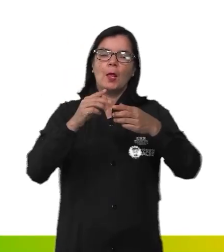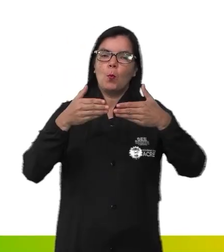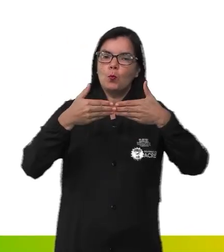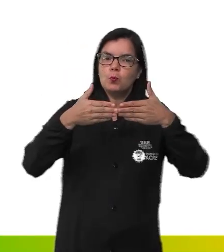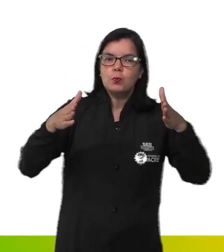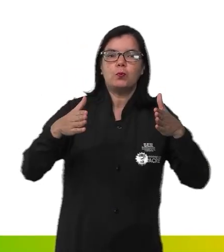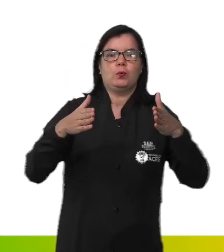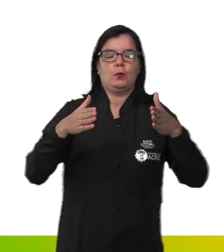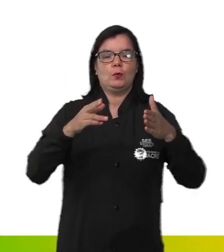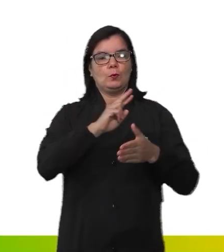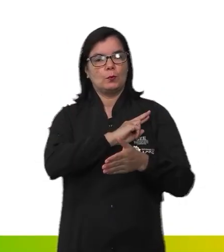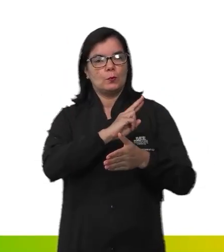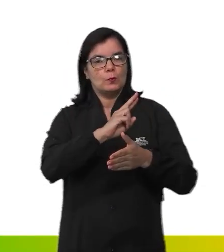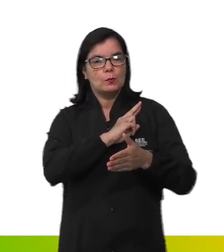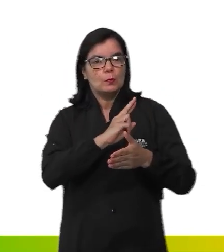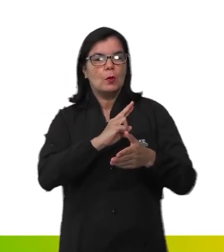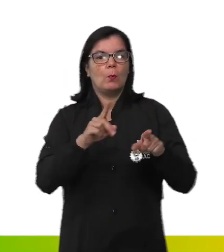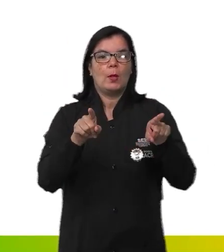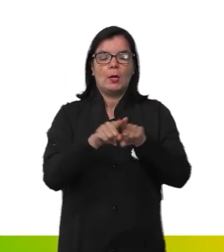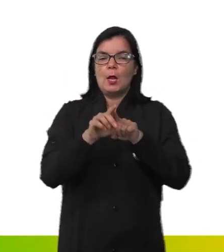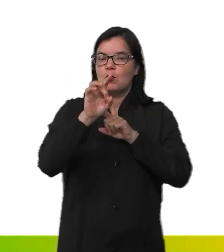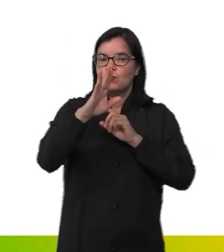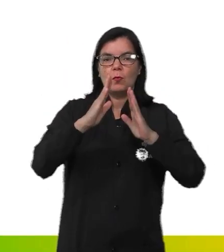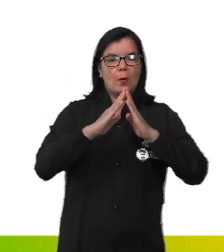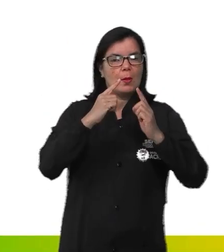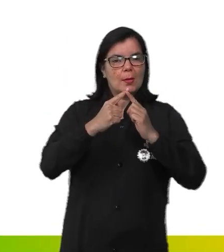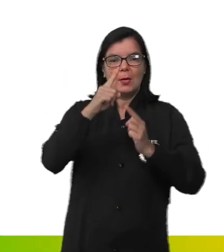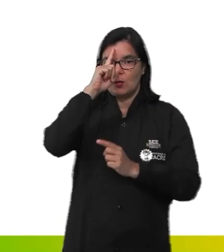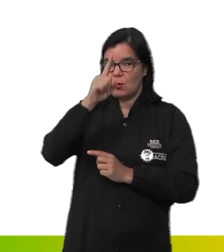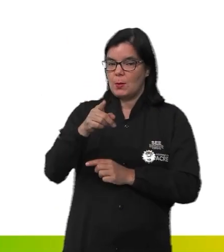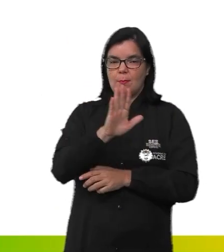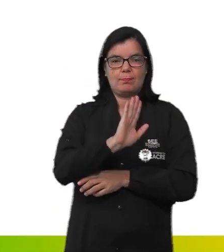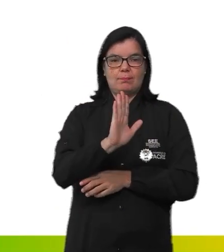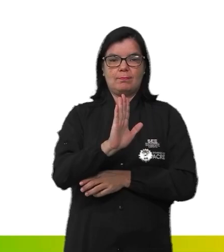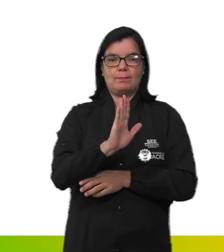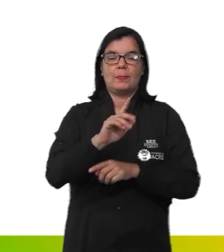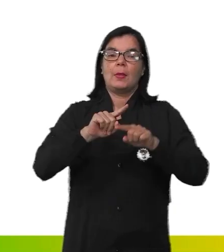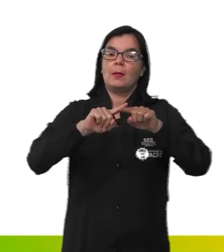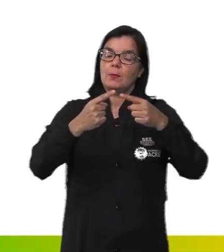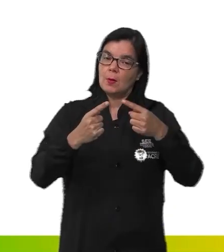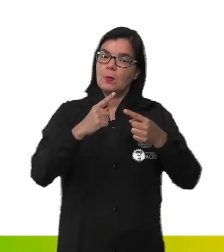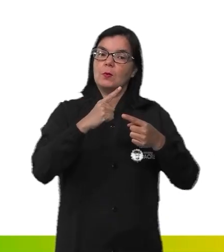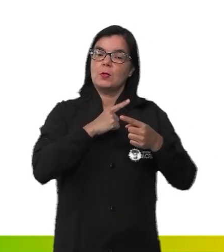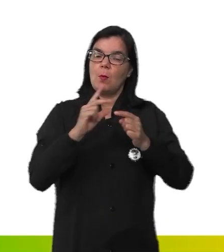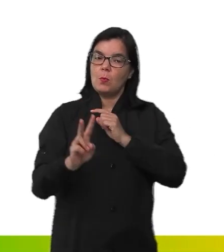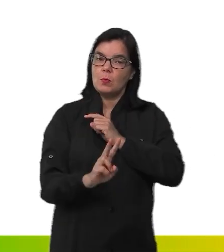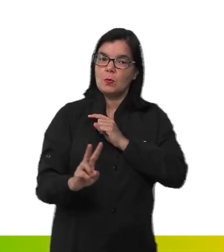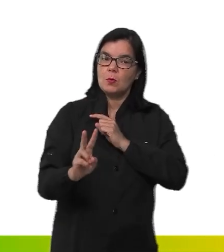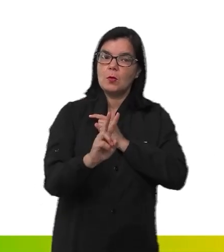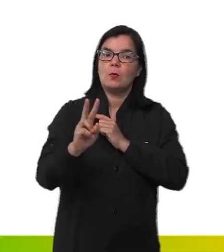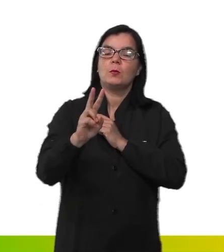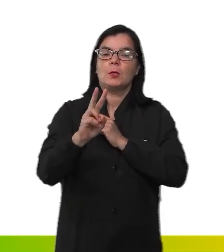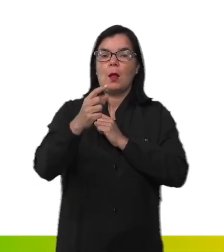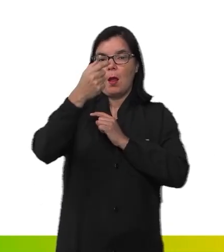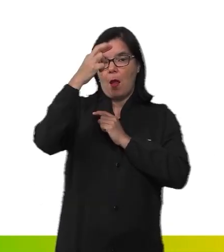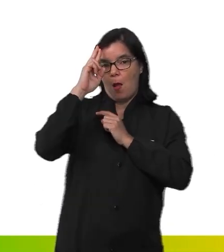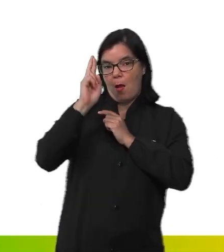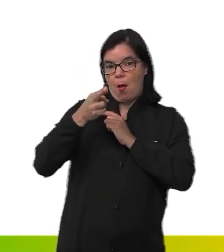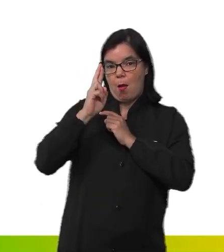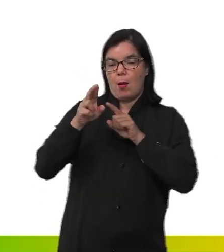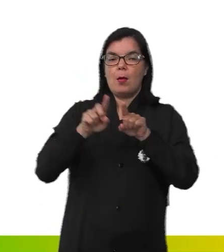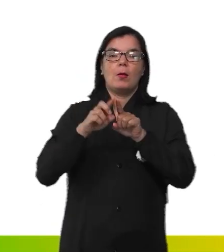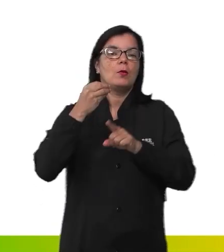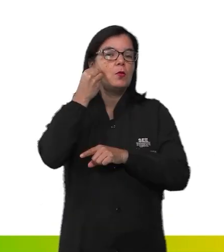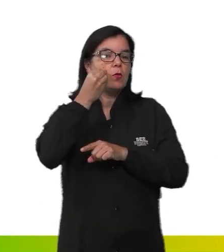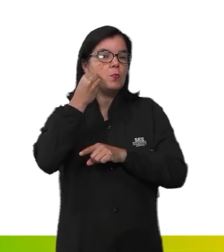com os dogmas religiosos. Não é só a igreja que dominava o saber mais. Tivemos a valorização da razão,